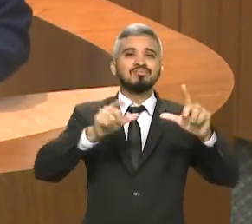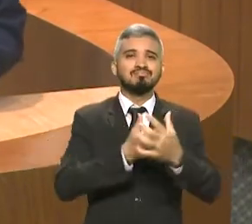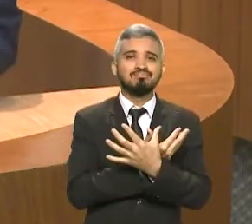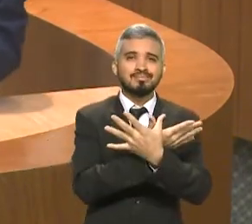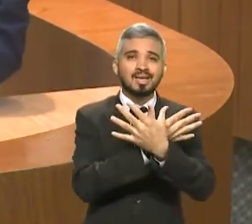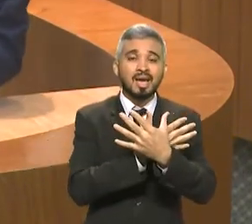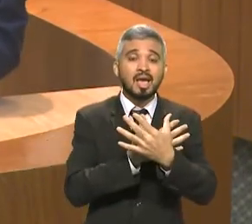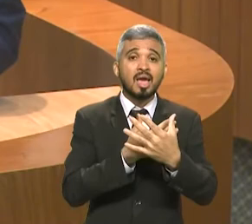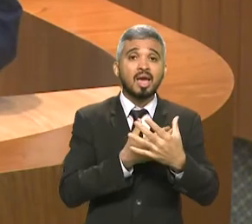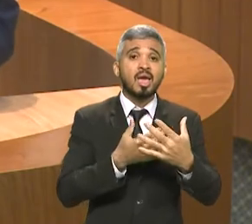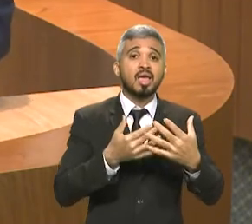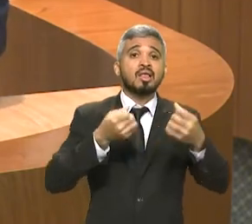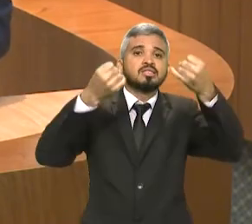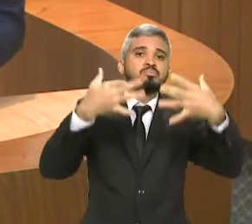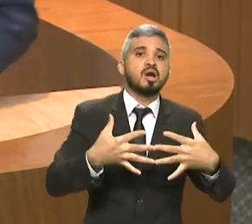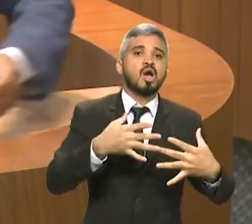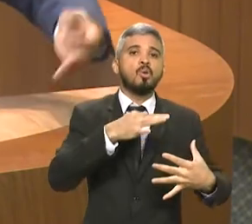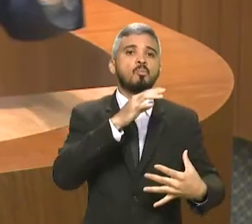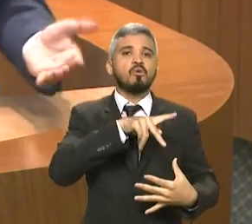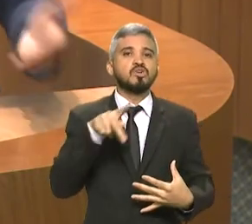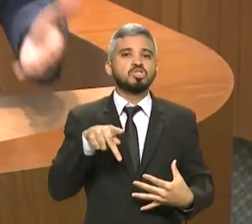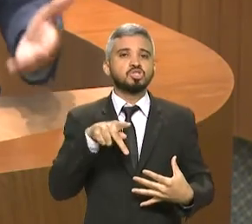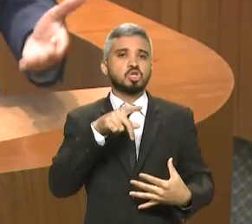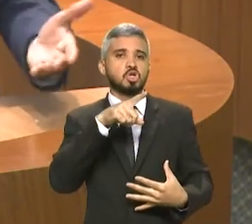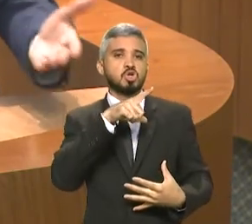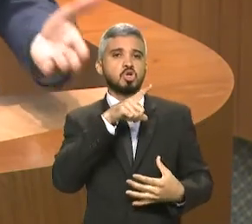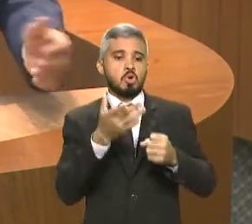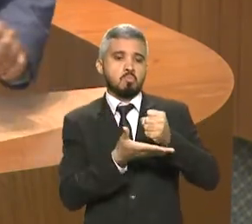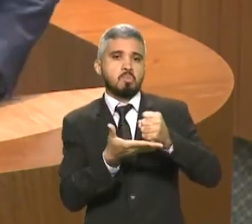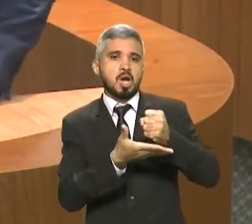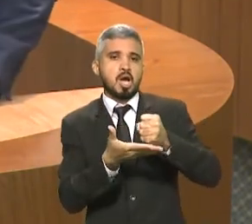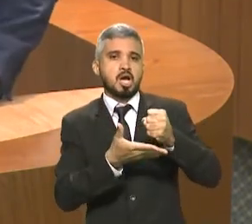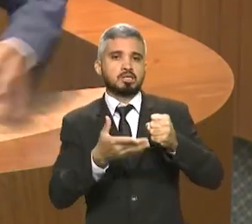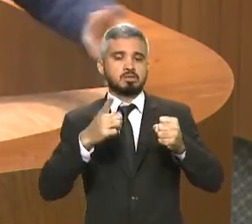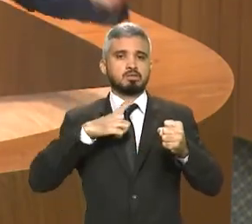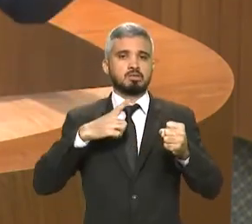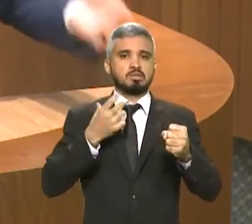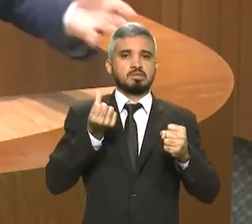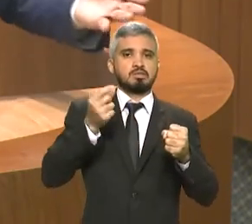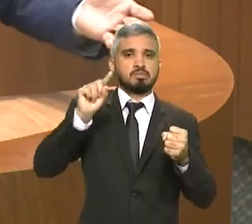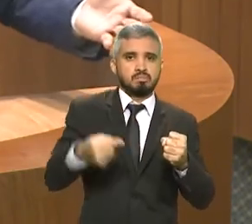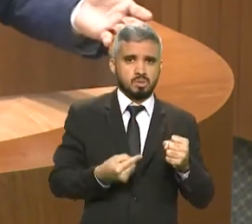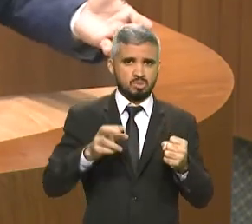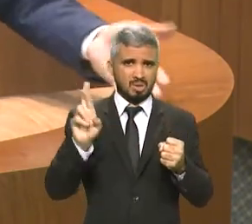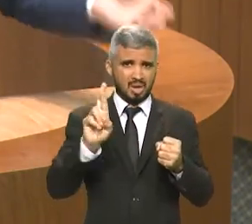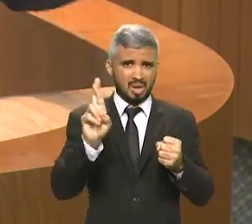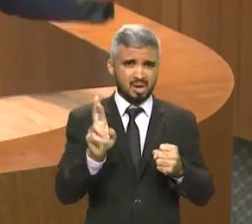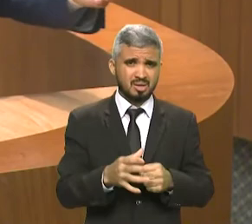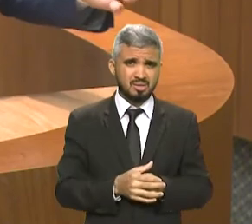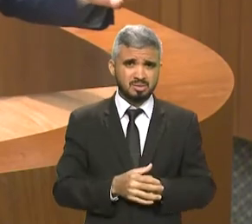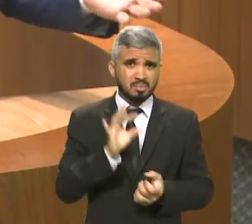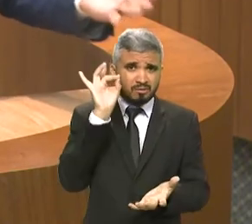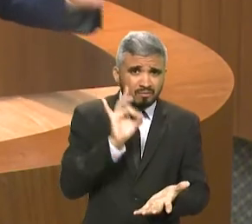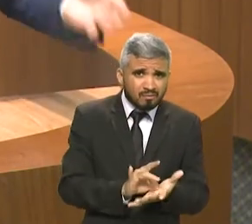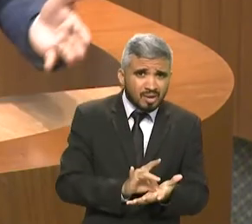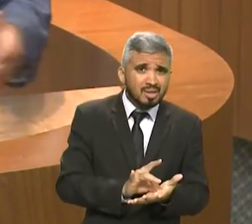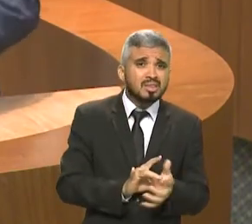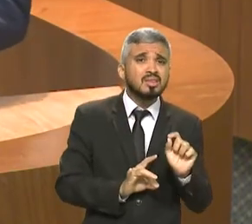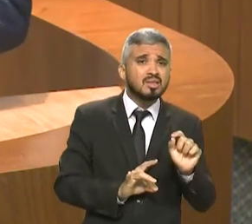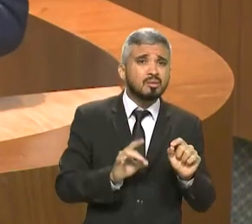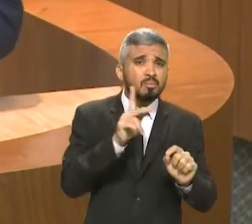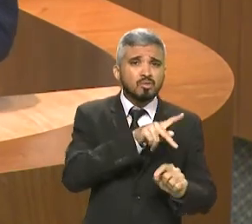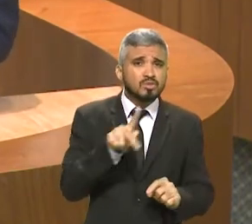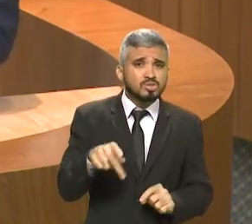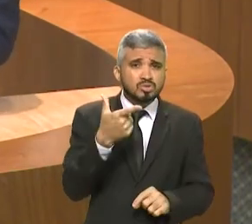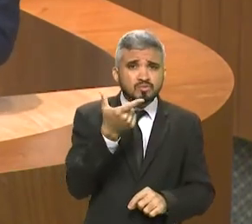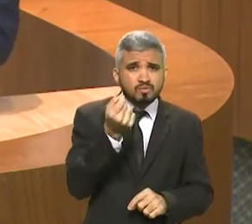6.800. O piso do professor do Maranhão é de R$ 1.440. O piso de 40 horas é de